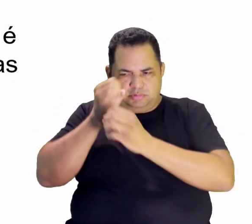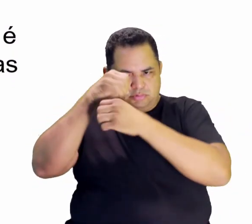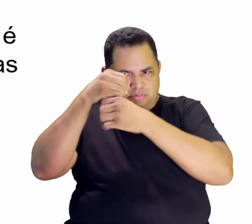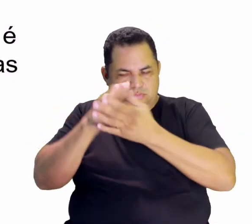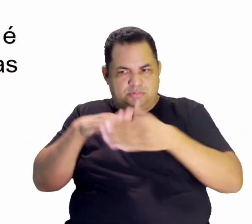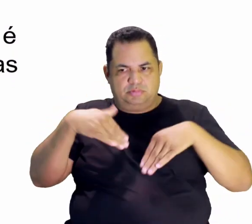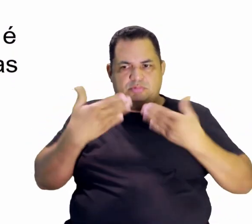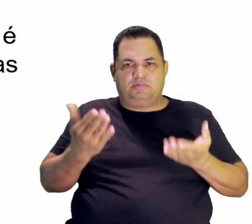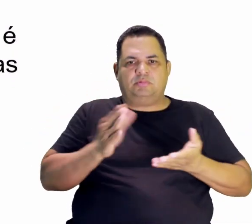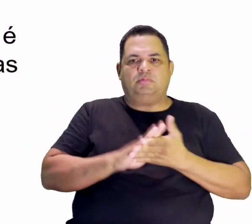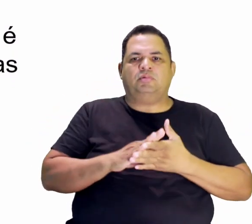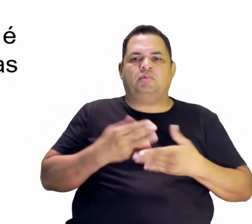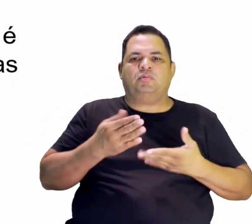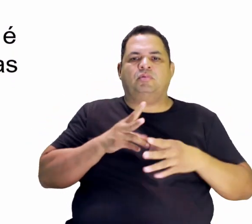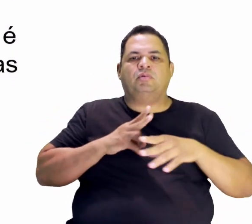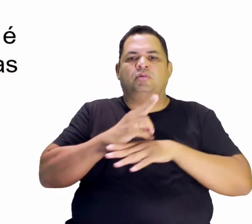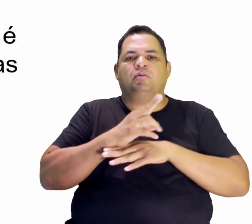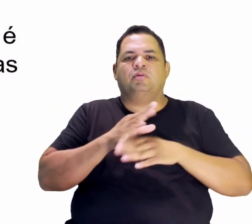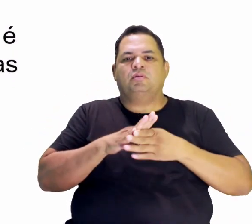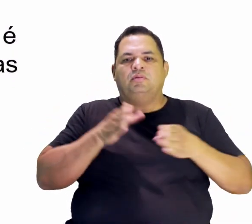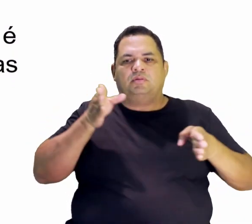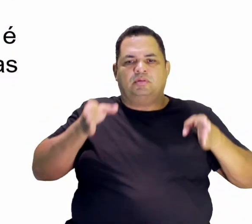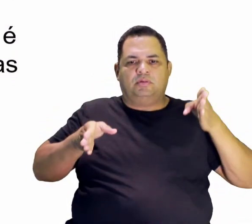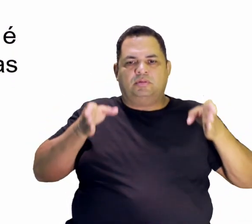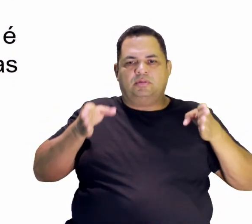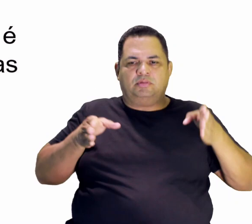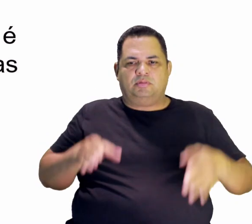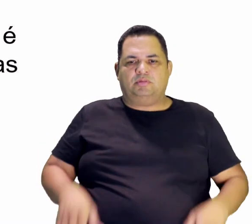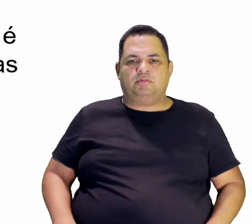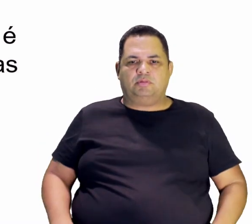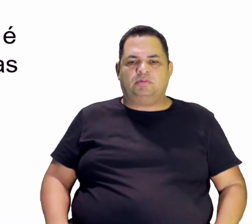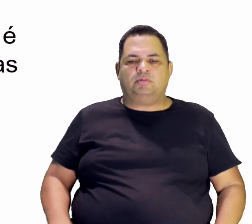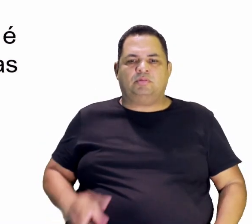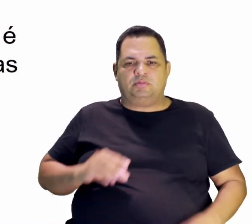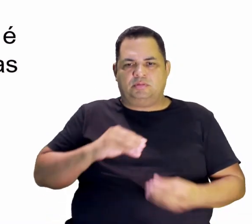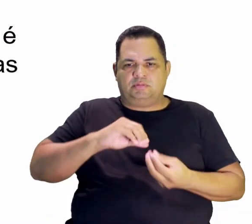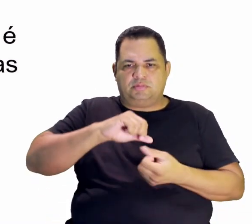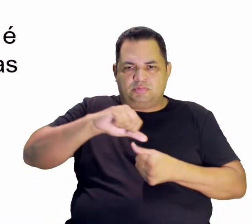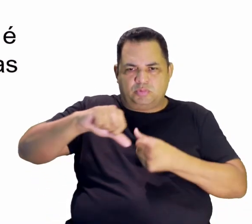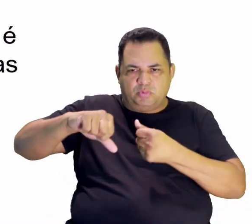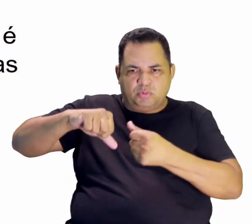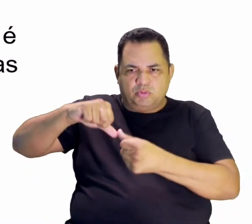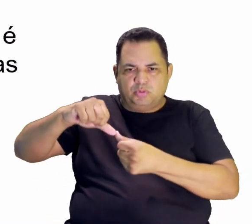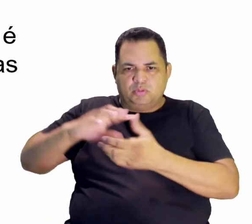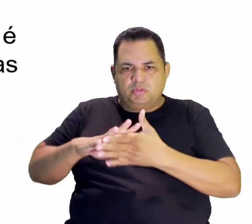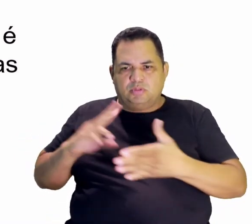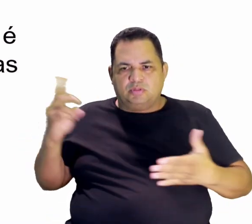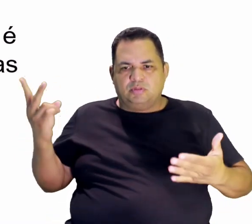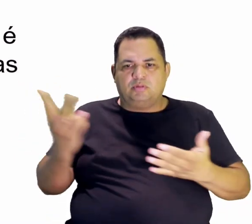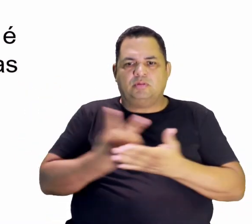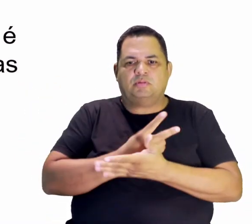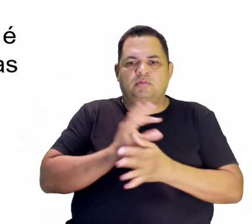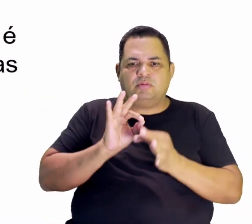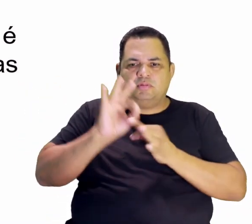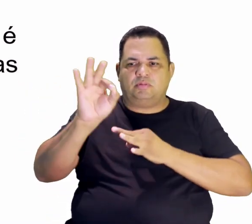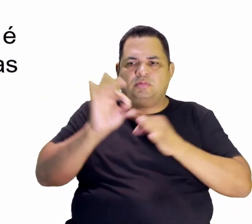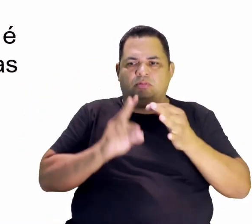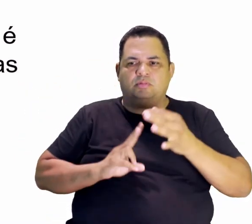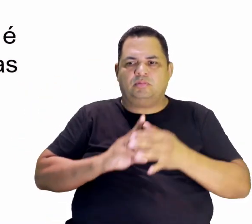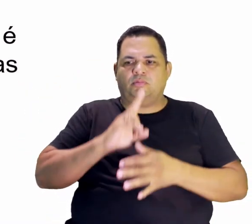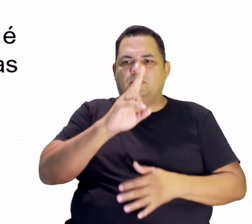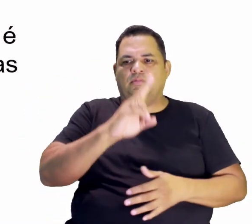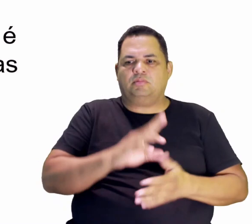uma força é exercida na extremidade de uma mola, essa se deforma. Este fato é usado para medir as